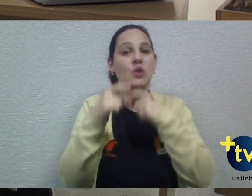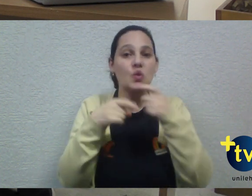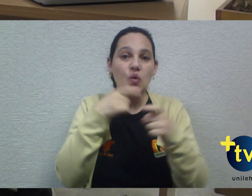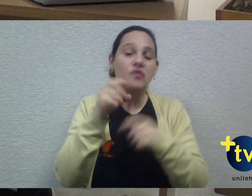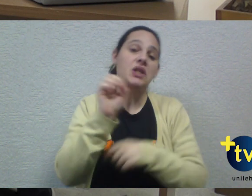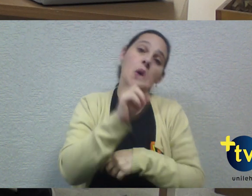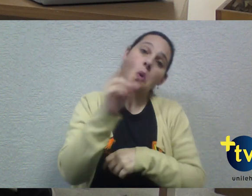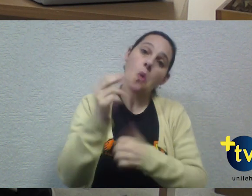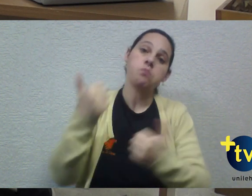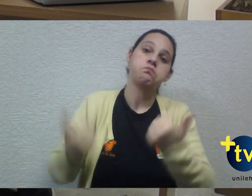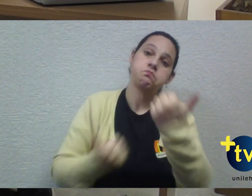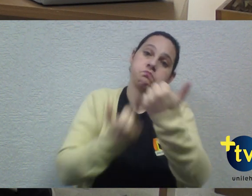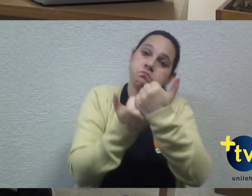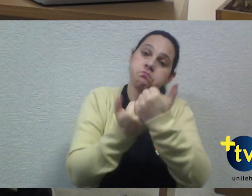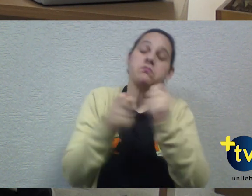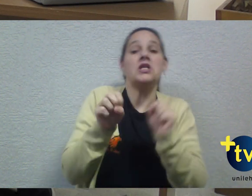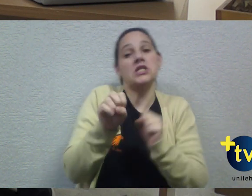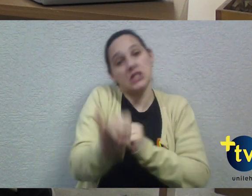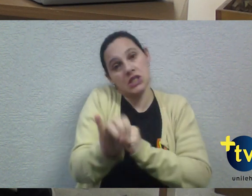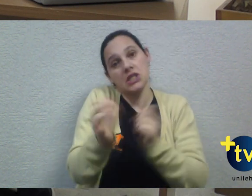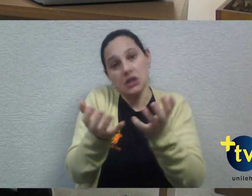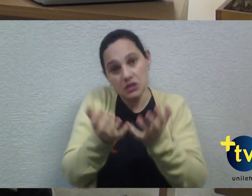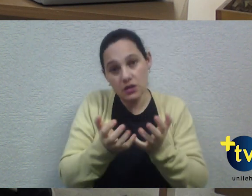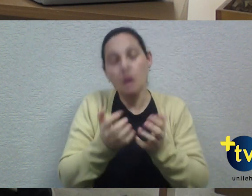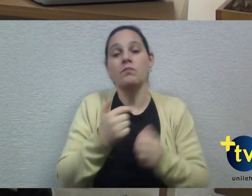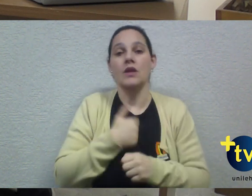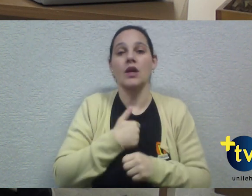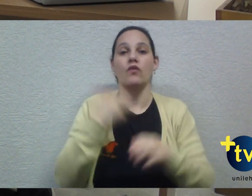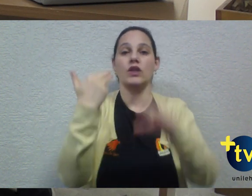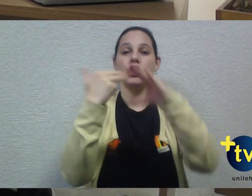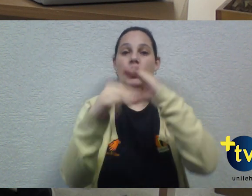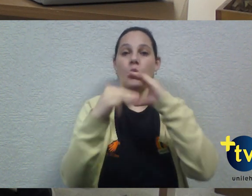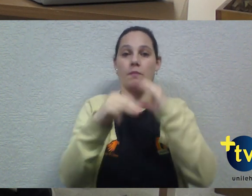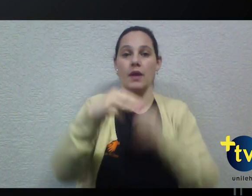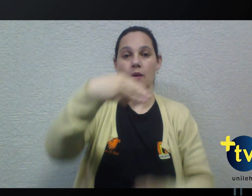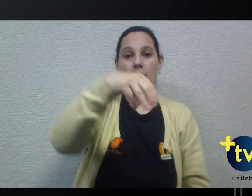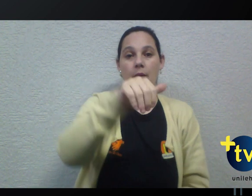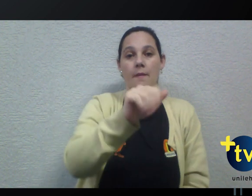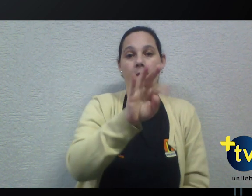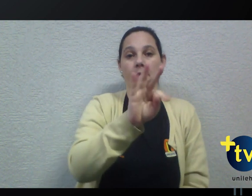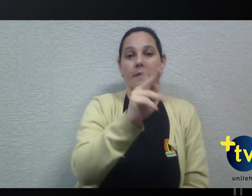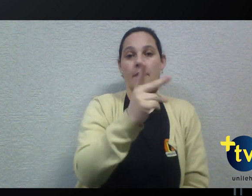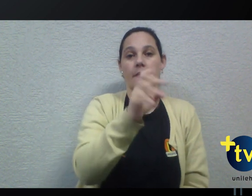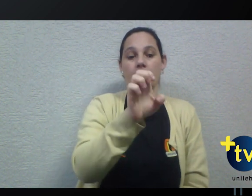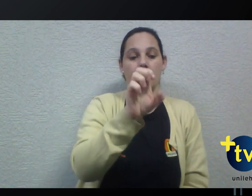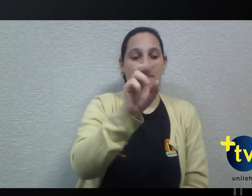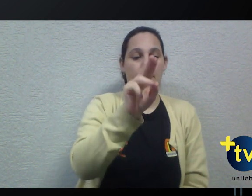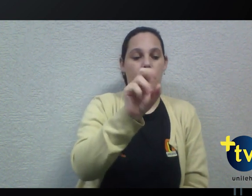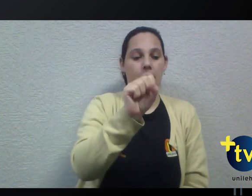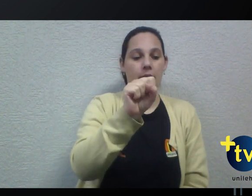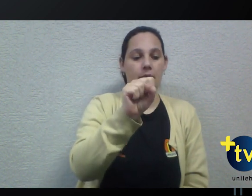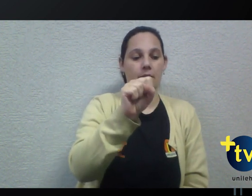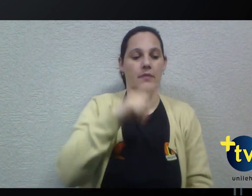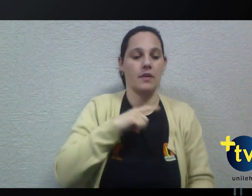poder tirar possíveis dúvidas ou até mesmo futuro suporte, caso alguém queira, Então vou deixar meu e-mail aqui,